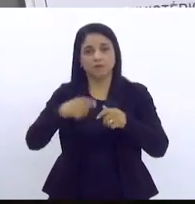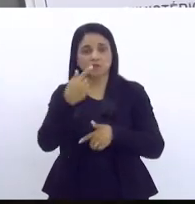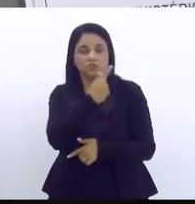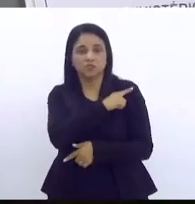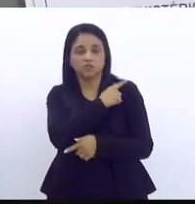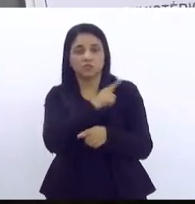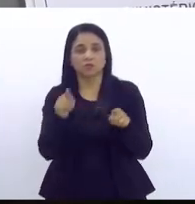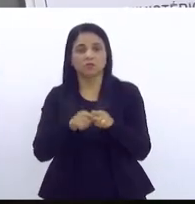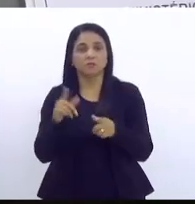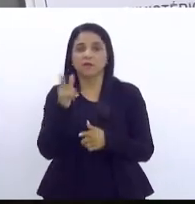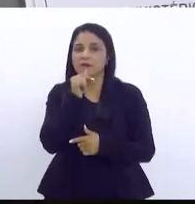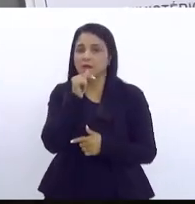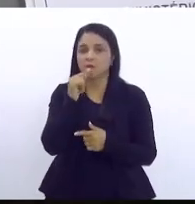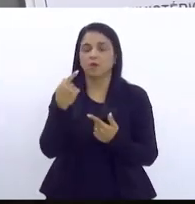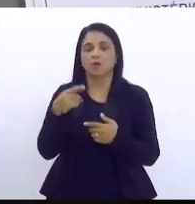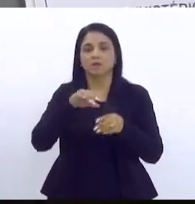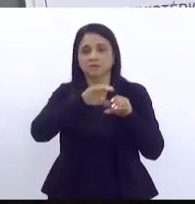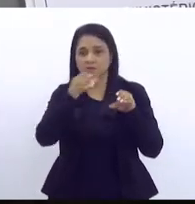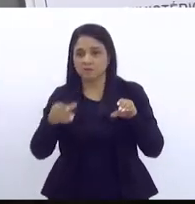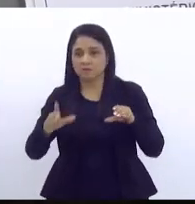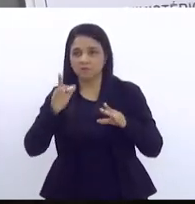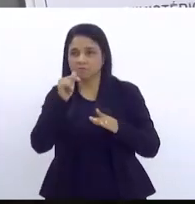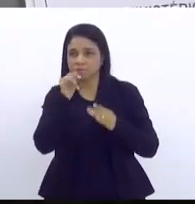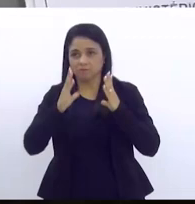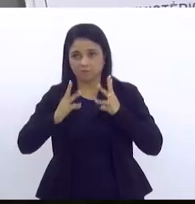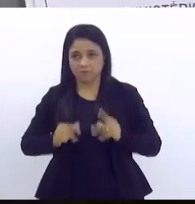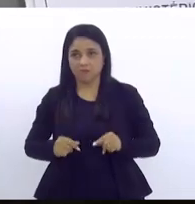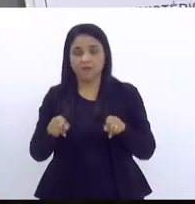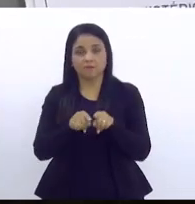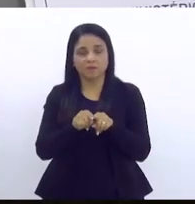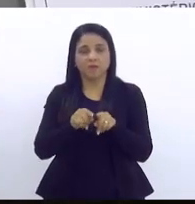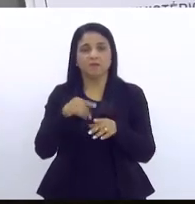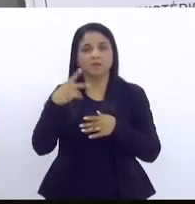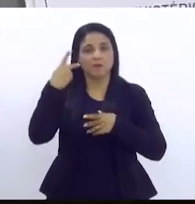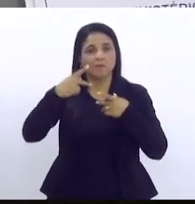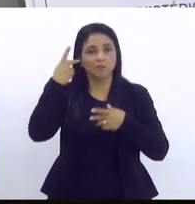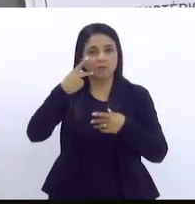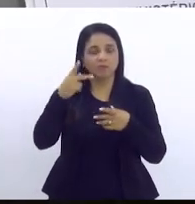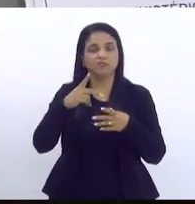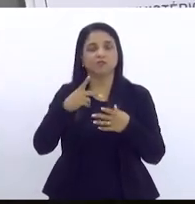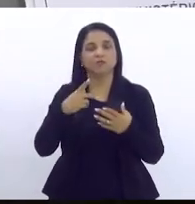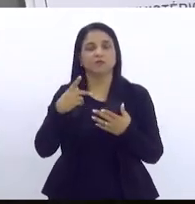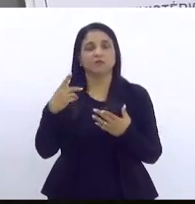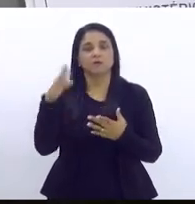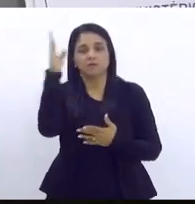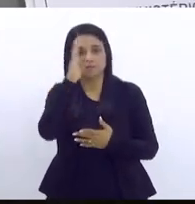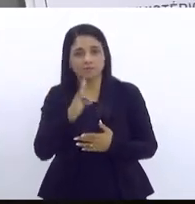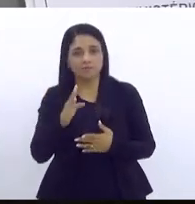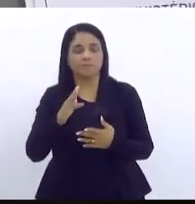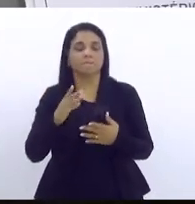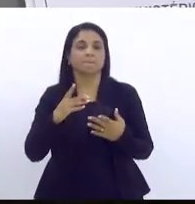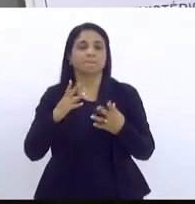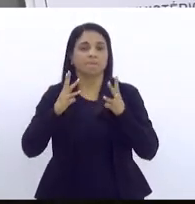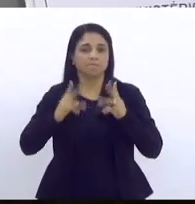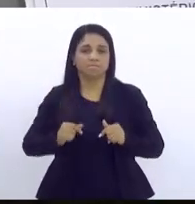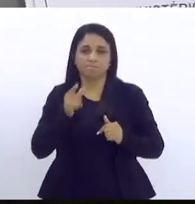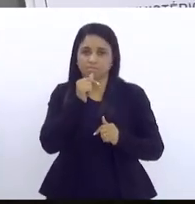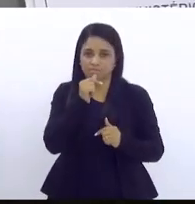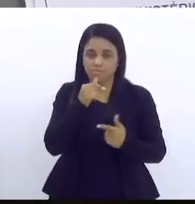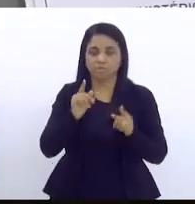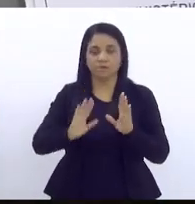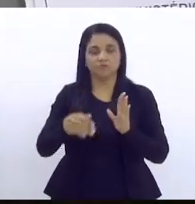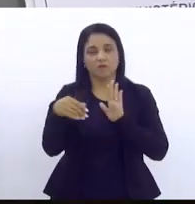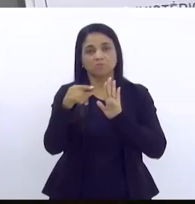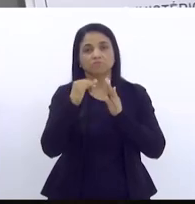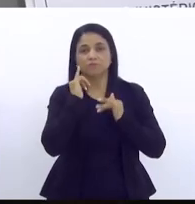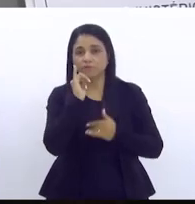sustentável da água de saneamento básico isso vem na linha da nossa política nacional de saneamento básico e como já foi dito aqui prevê